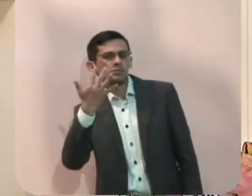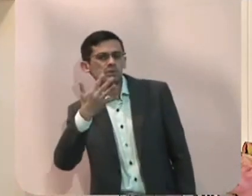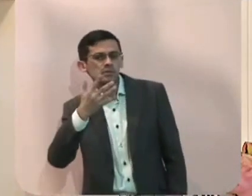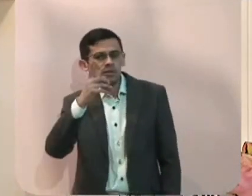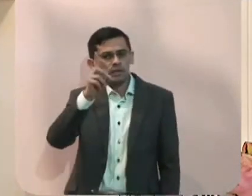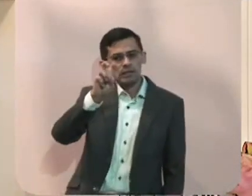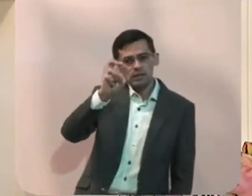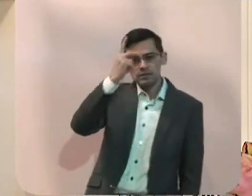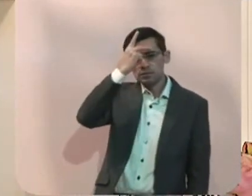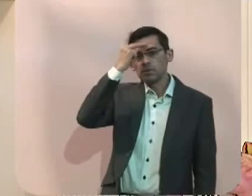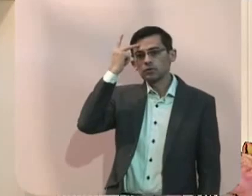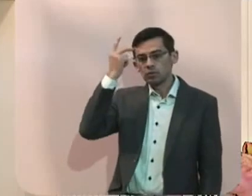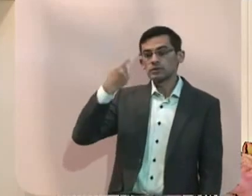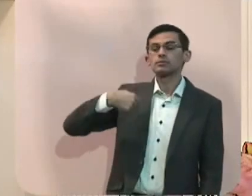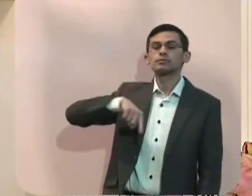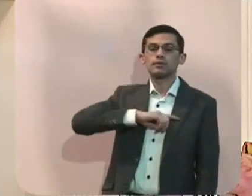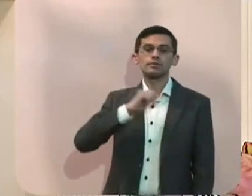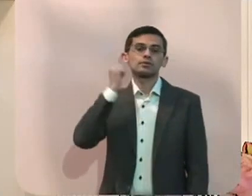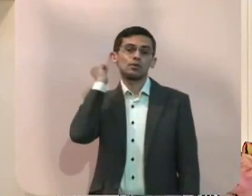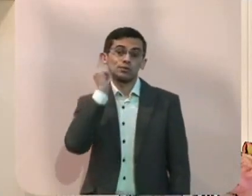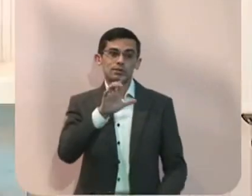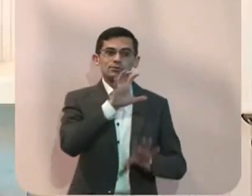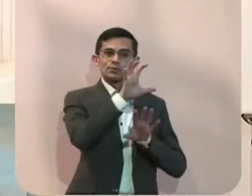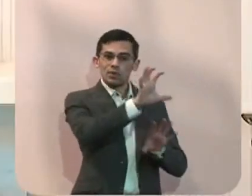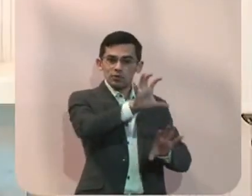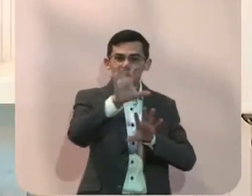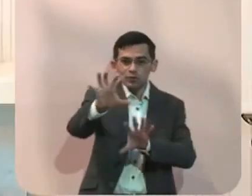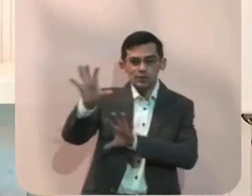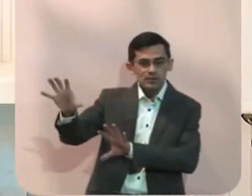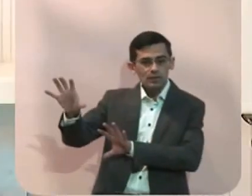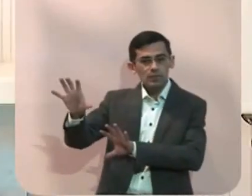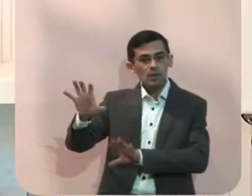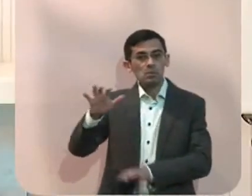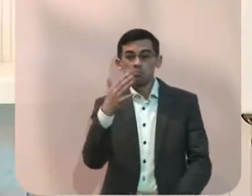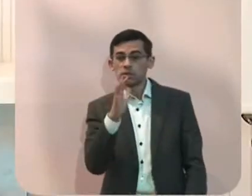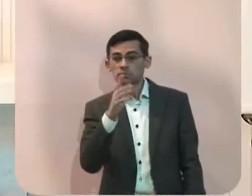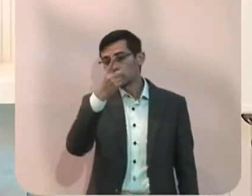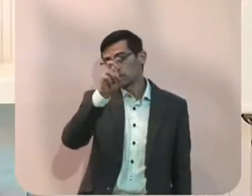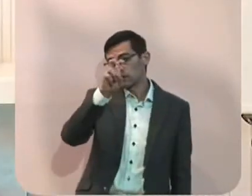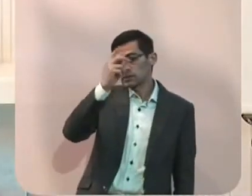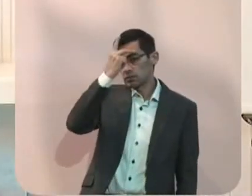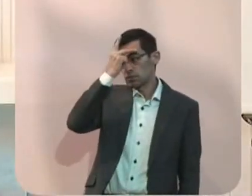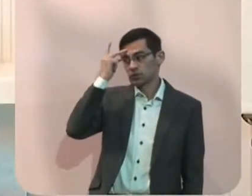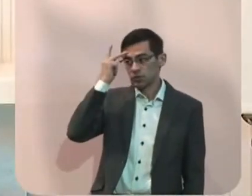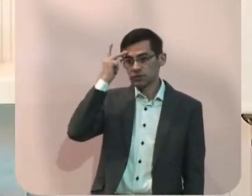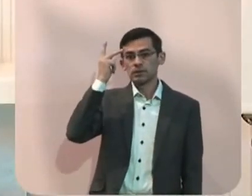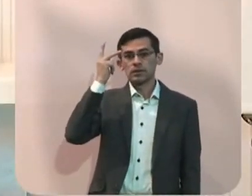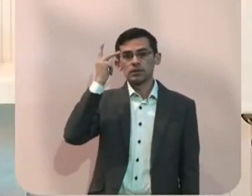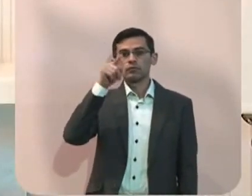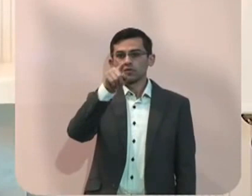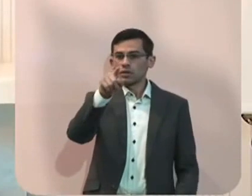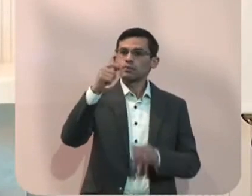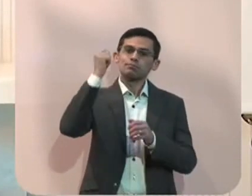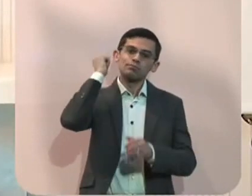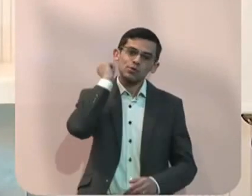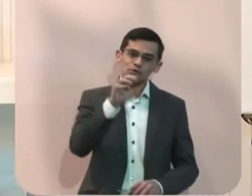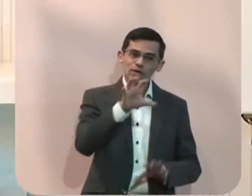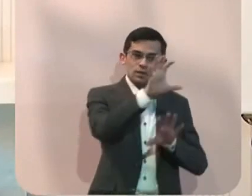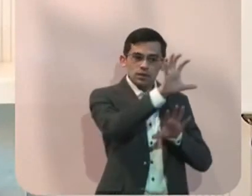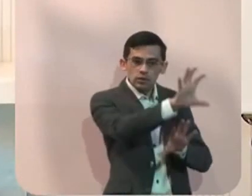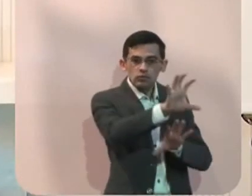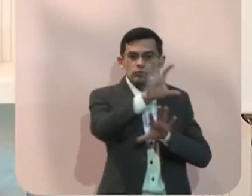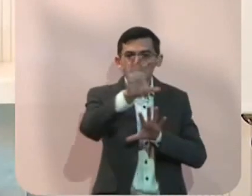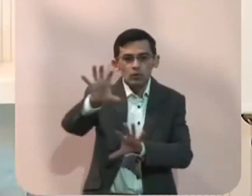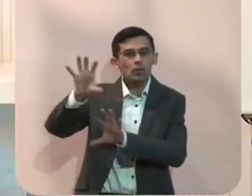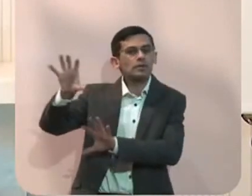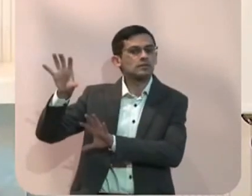15 pessoas são influenciadas por você. Pelo menos 15 pessoas você exerce